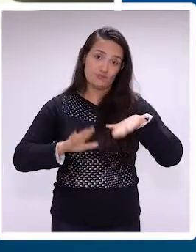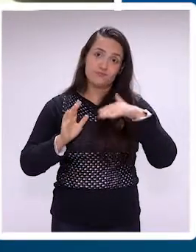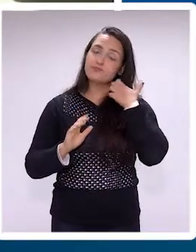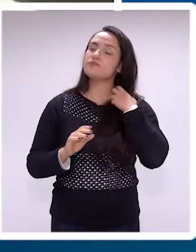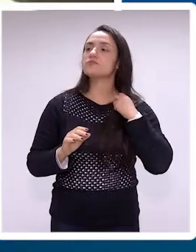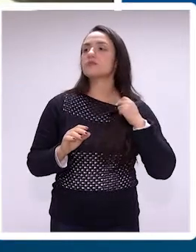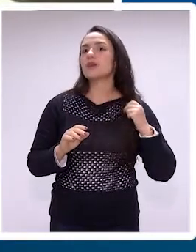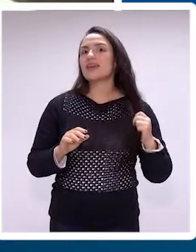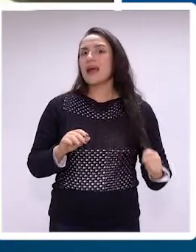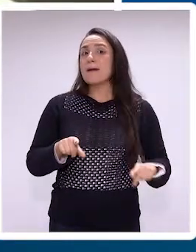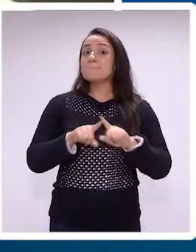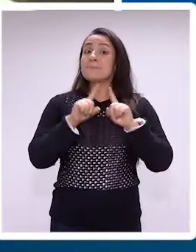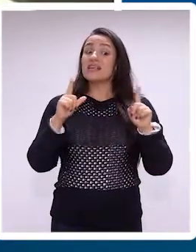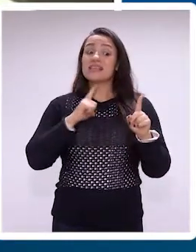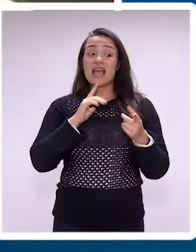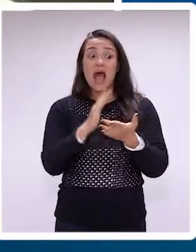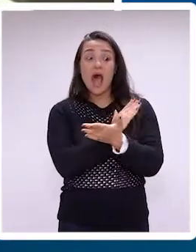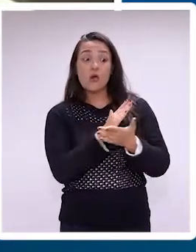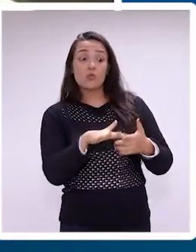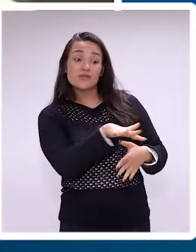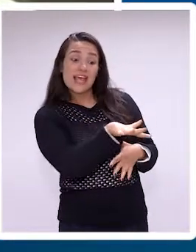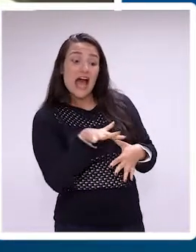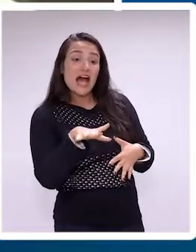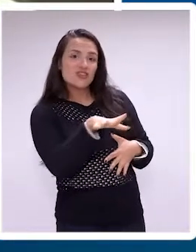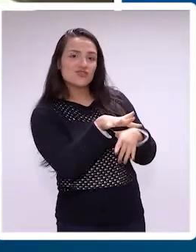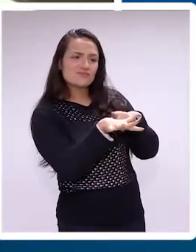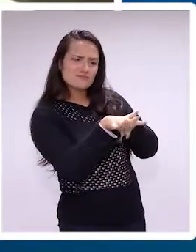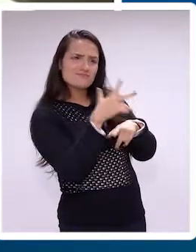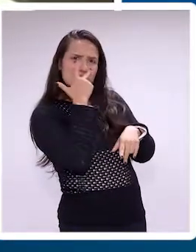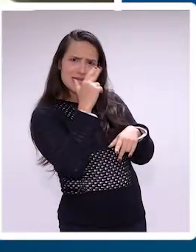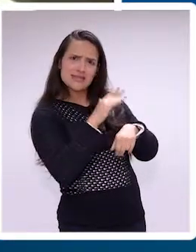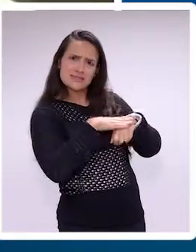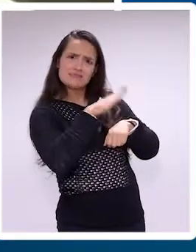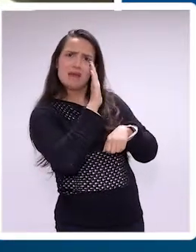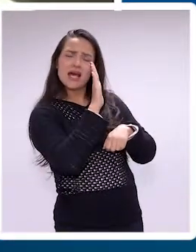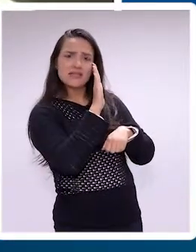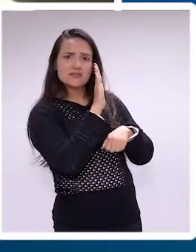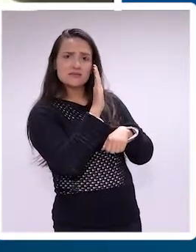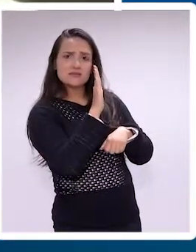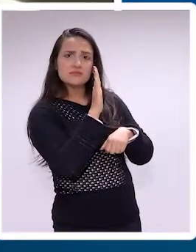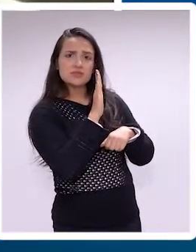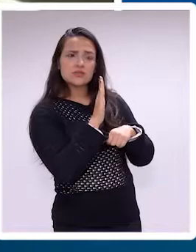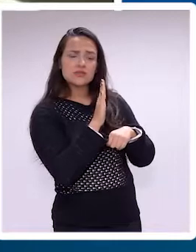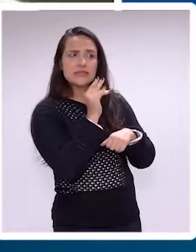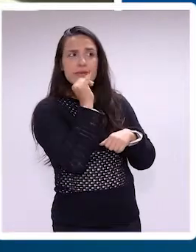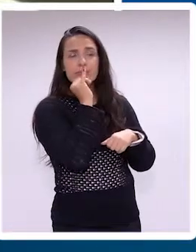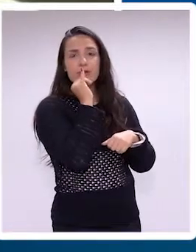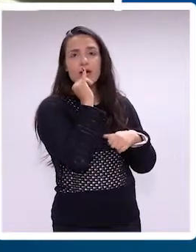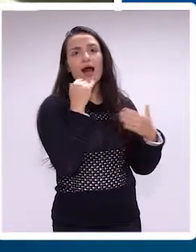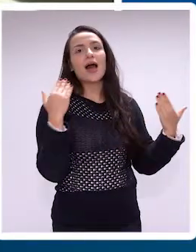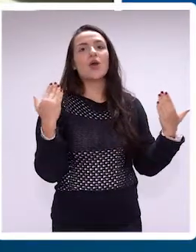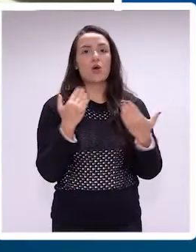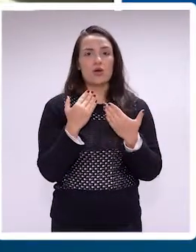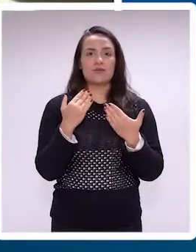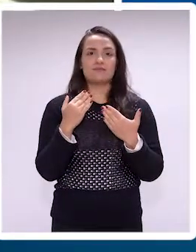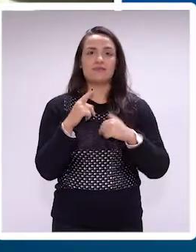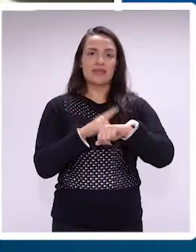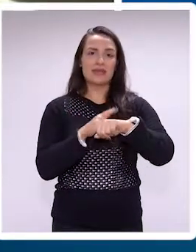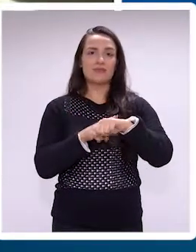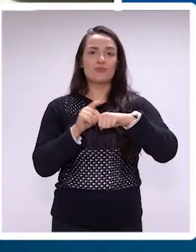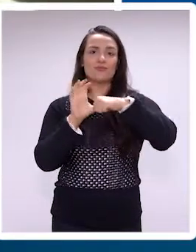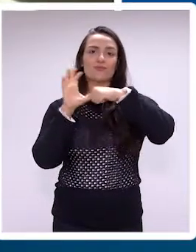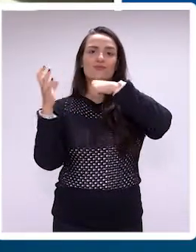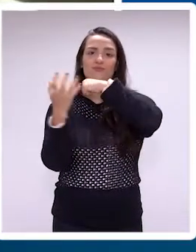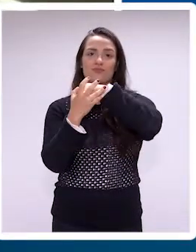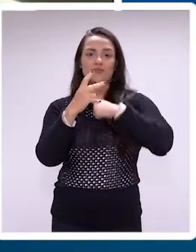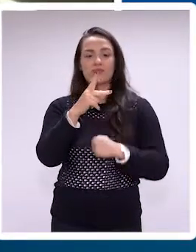patológica, mas tem determinadas situações que isso se torna mais generalizado, como a que nós estamos